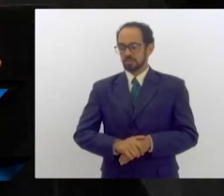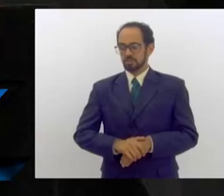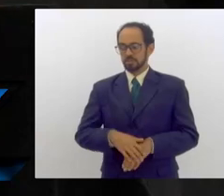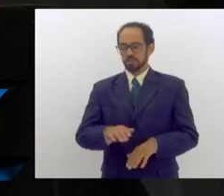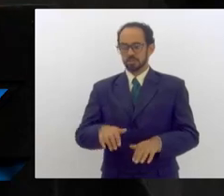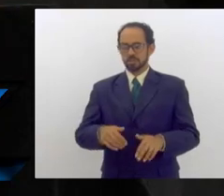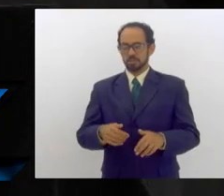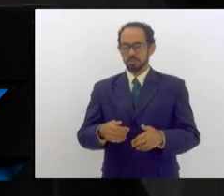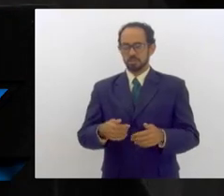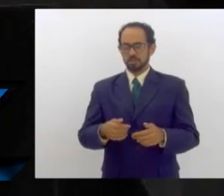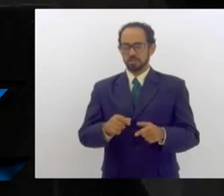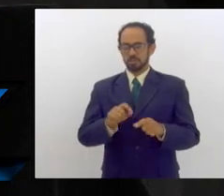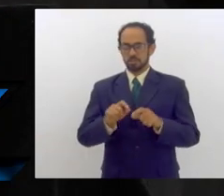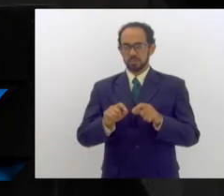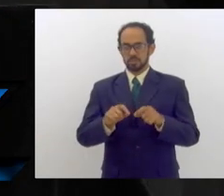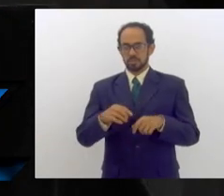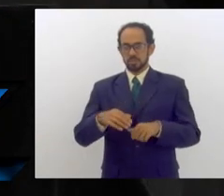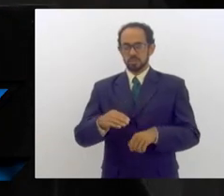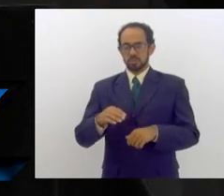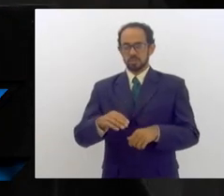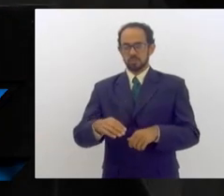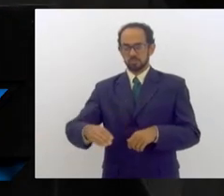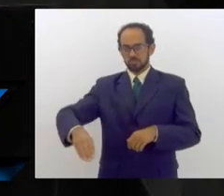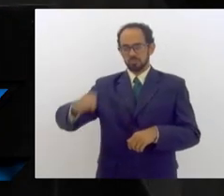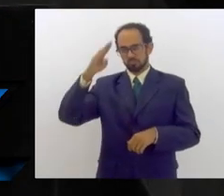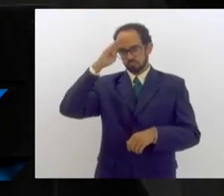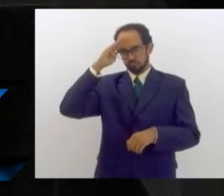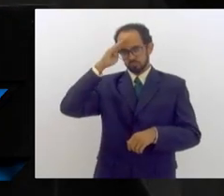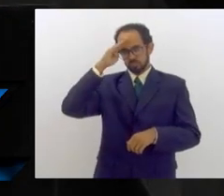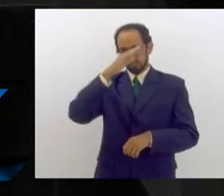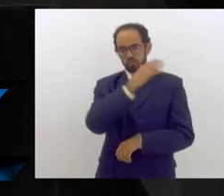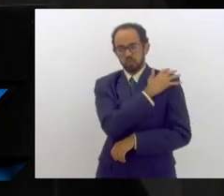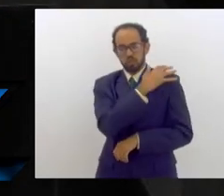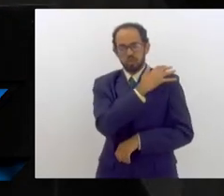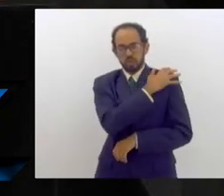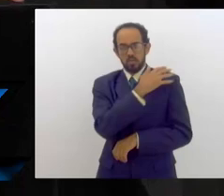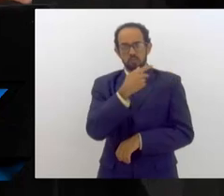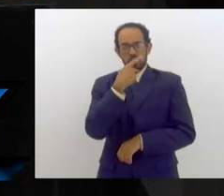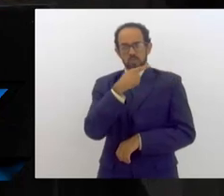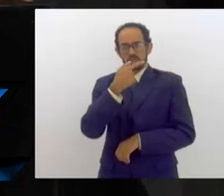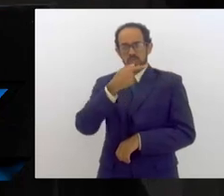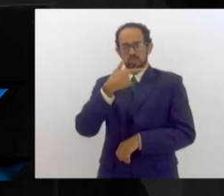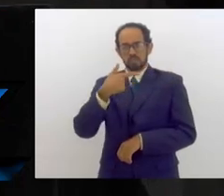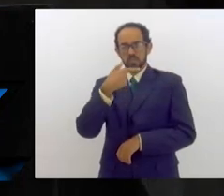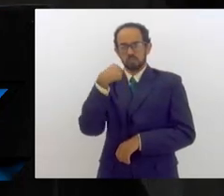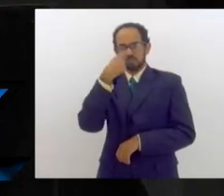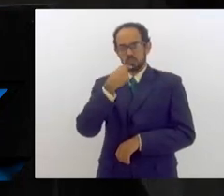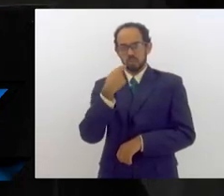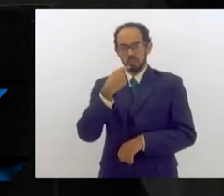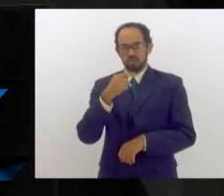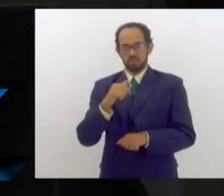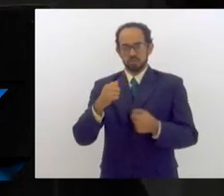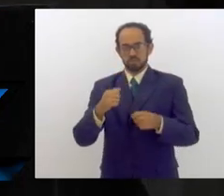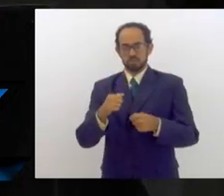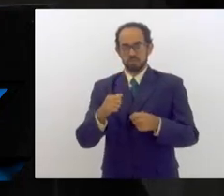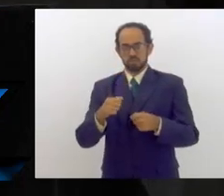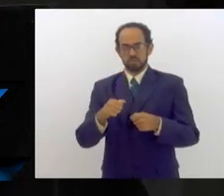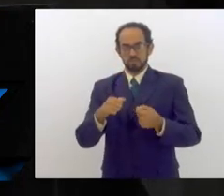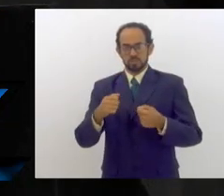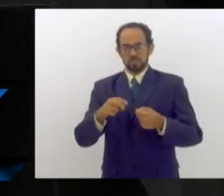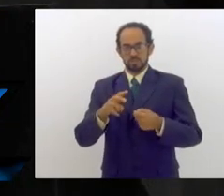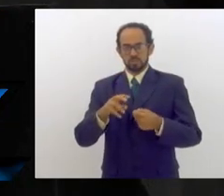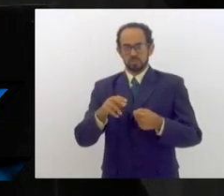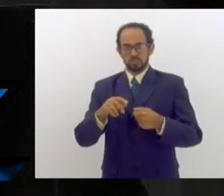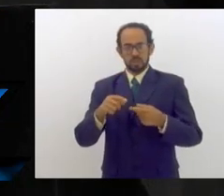vias E lá o tenente coronel a dizer que 72 horas tava com tudo colocar de novo acabando com a liberdade